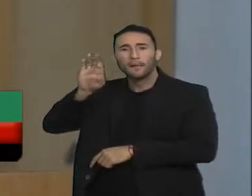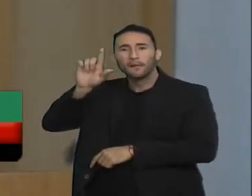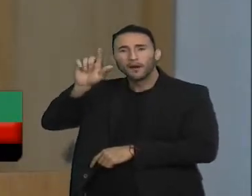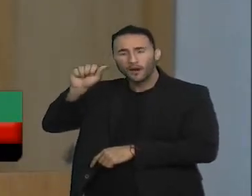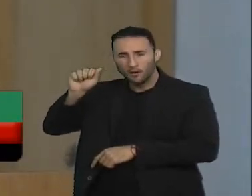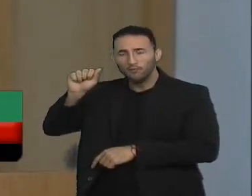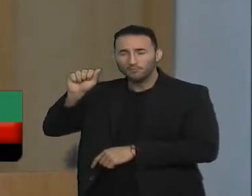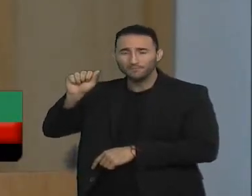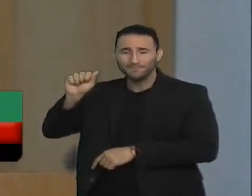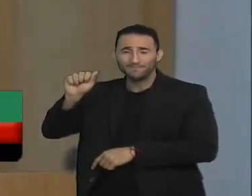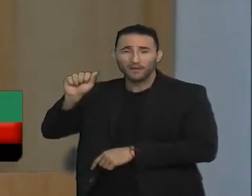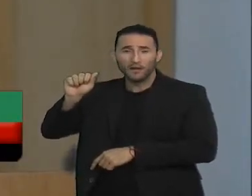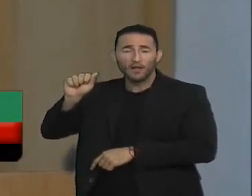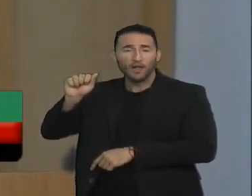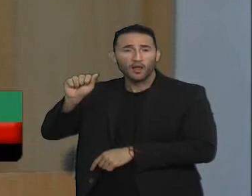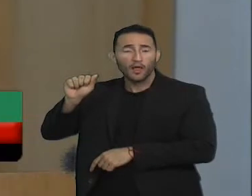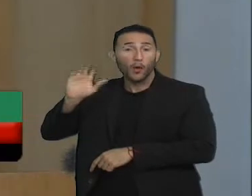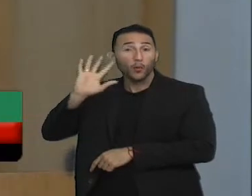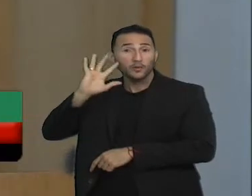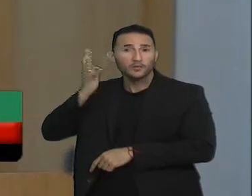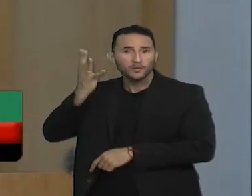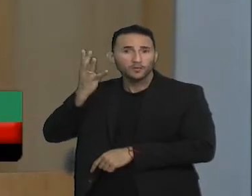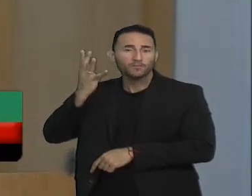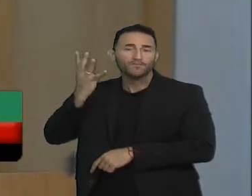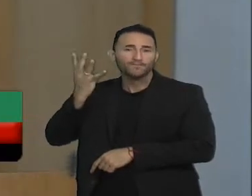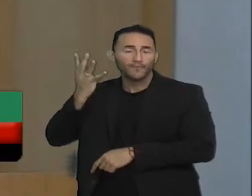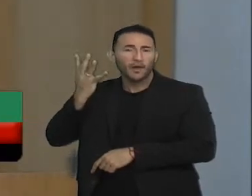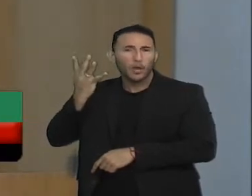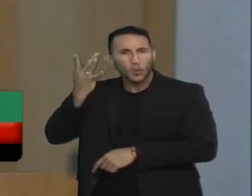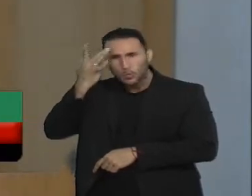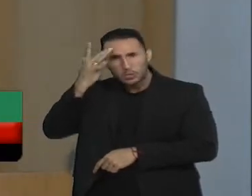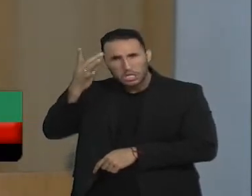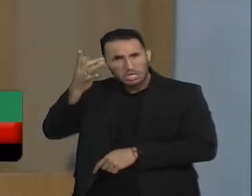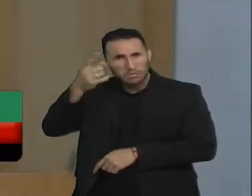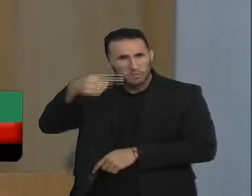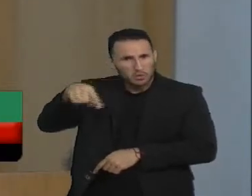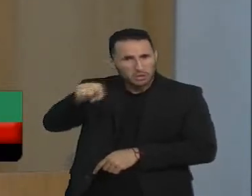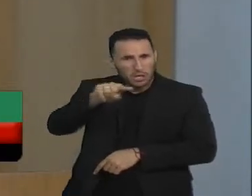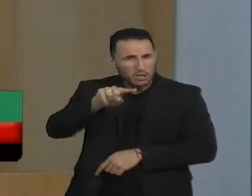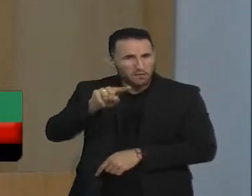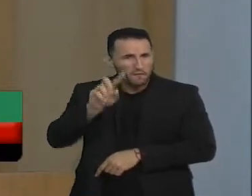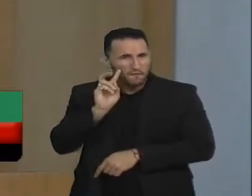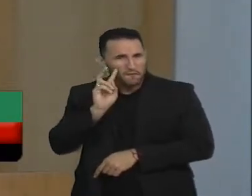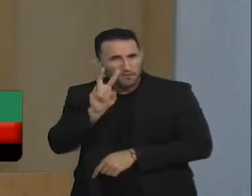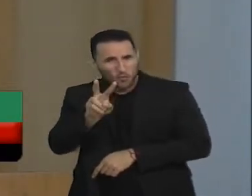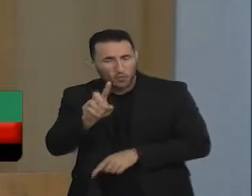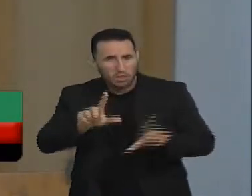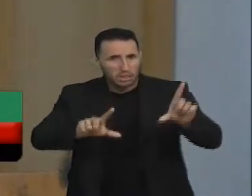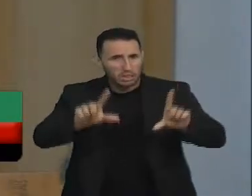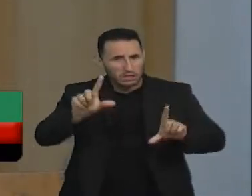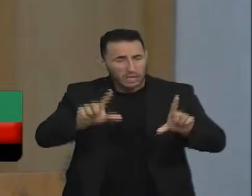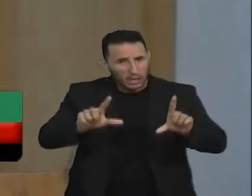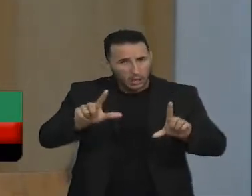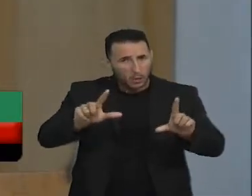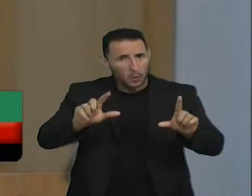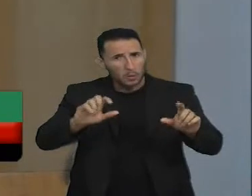e pelo que aconteceu. Não sei se todos acompanharam,